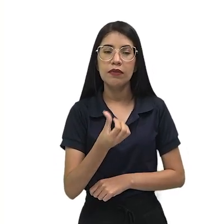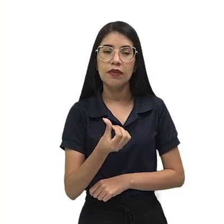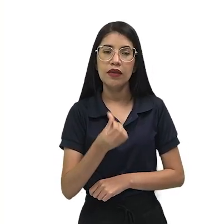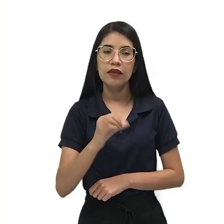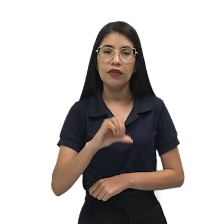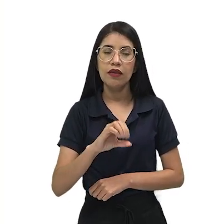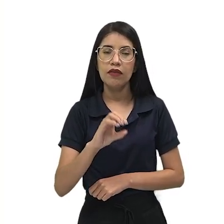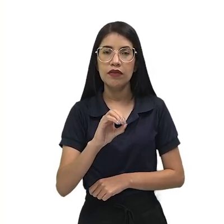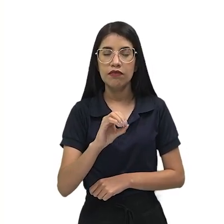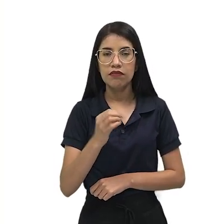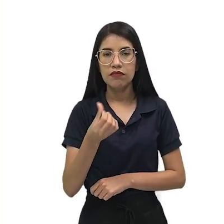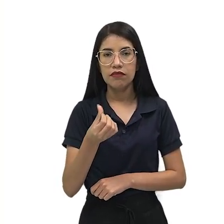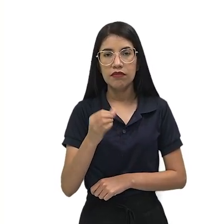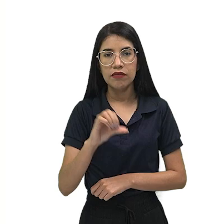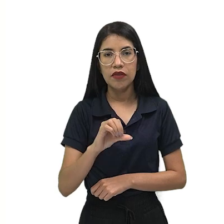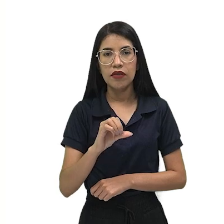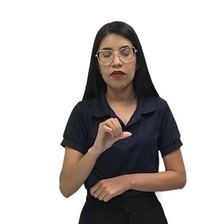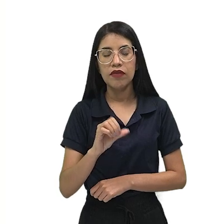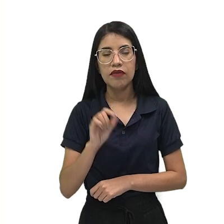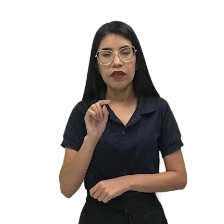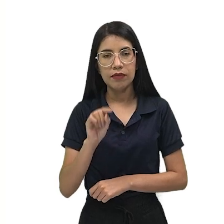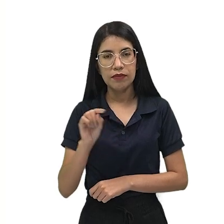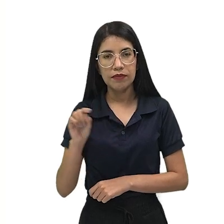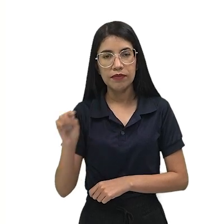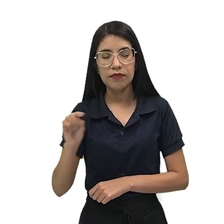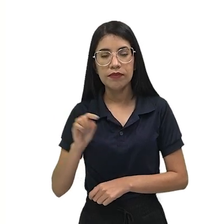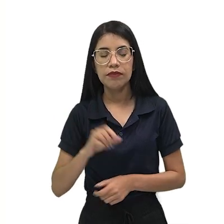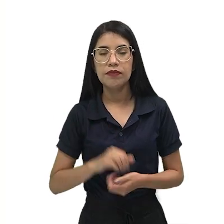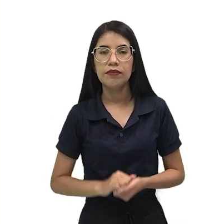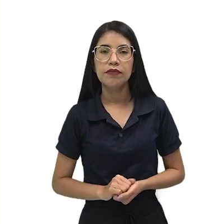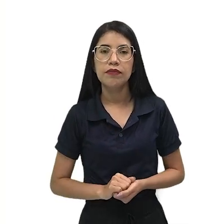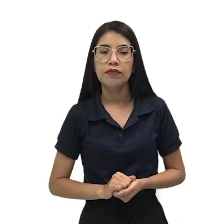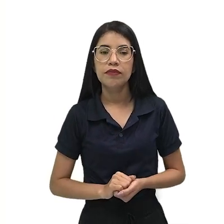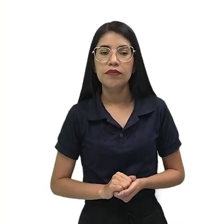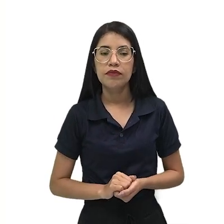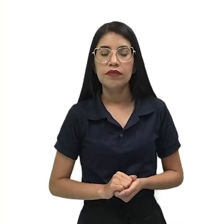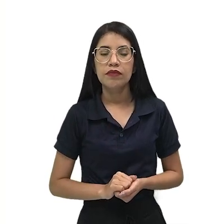069, 069, 069. É o período dela.